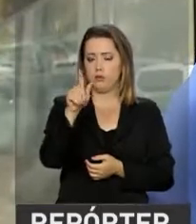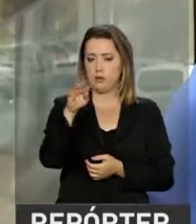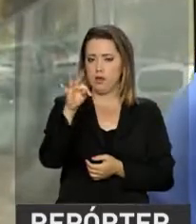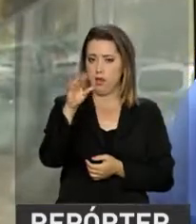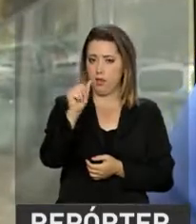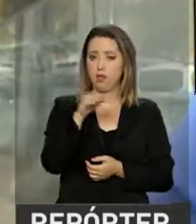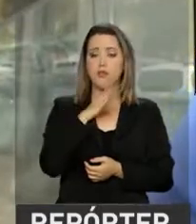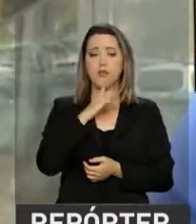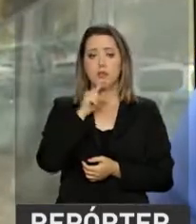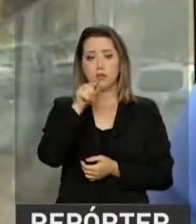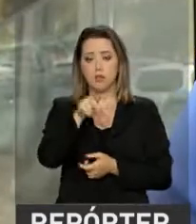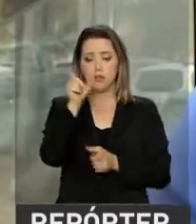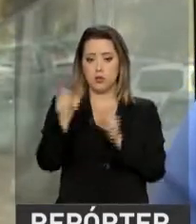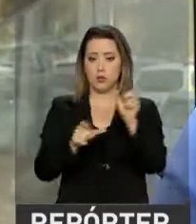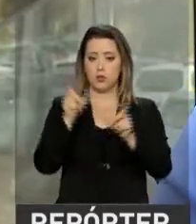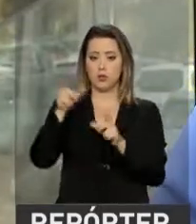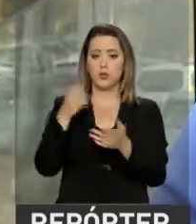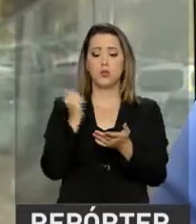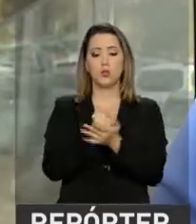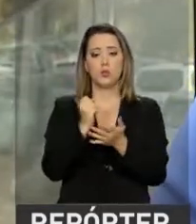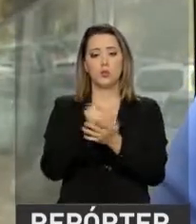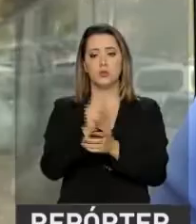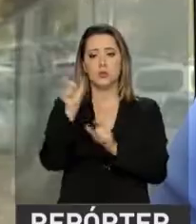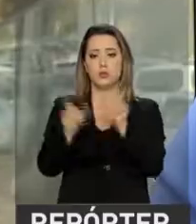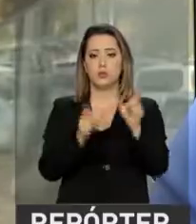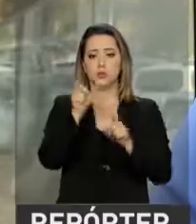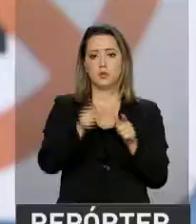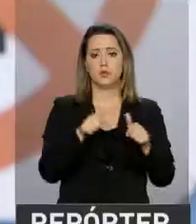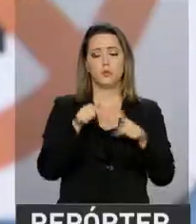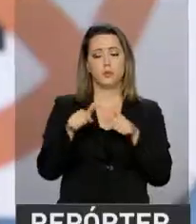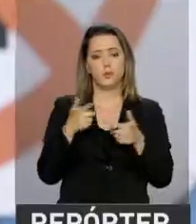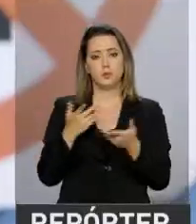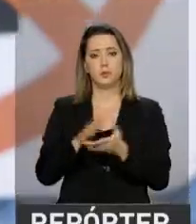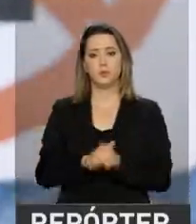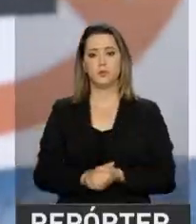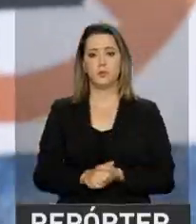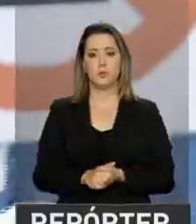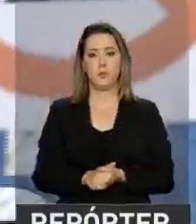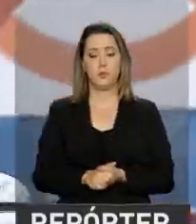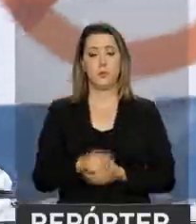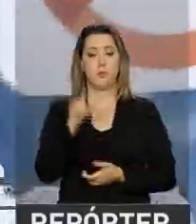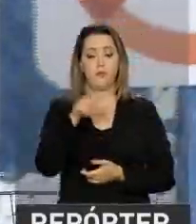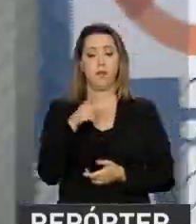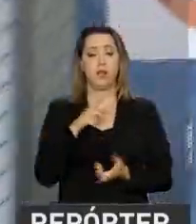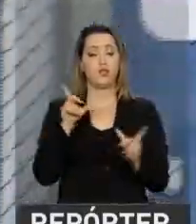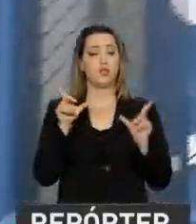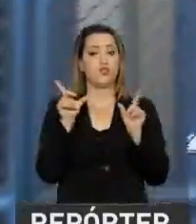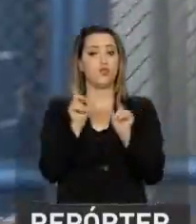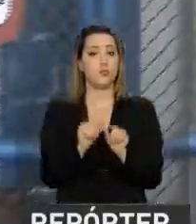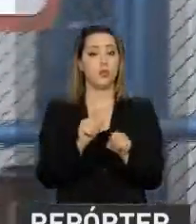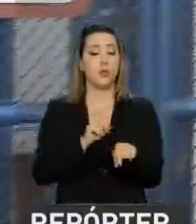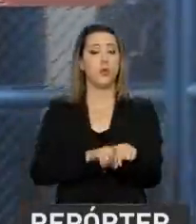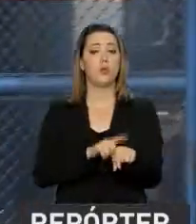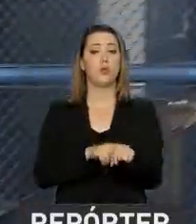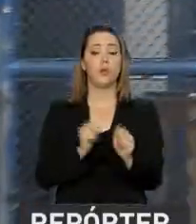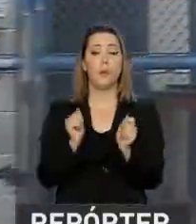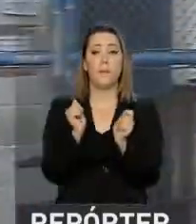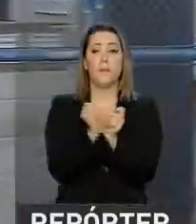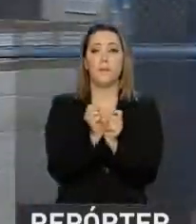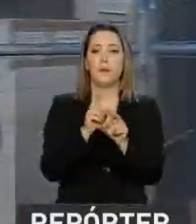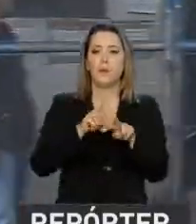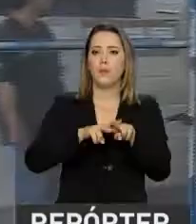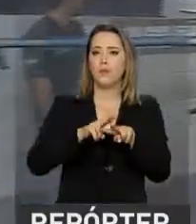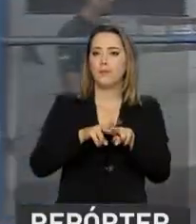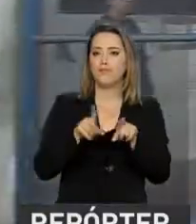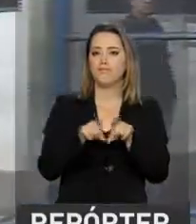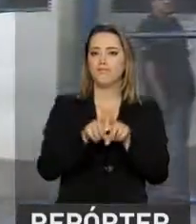empresas e instituições que contratam esse tipo de trabalhador. A medida deve diminuir o tempo de detenção dos presos, reduzindo